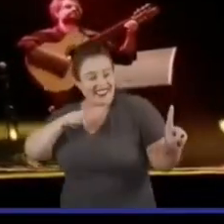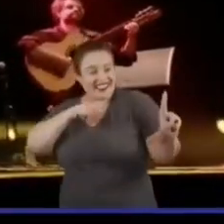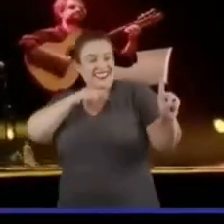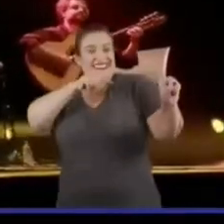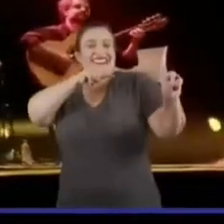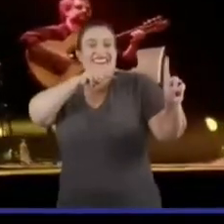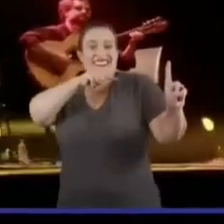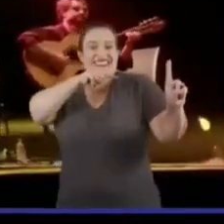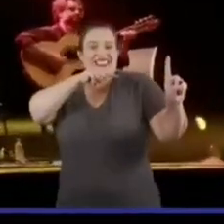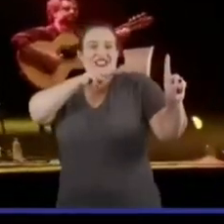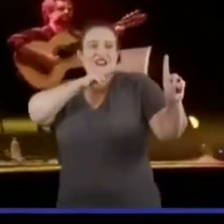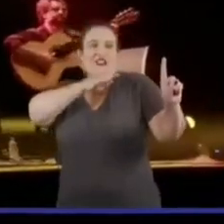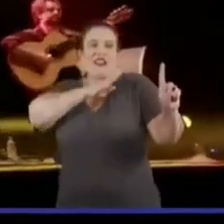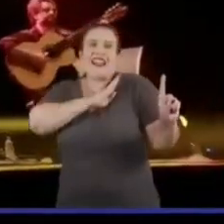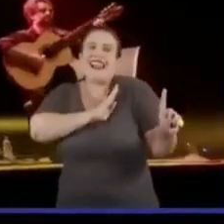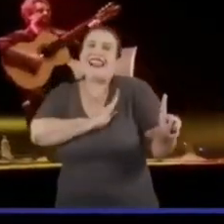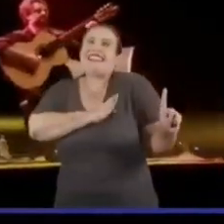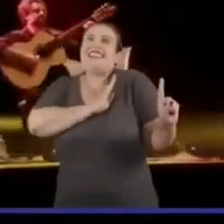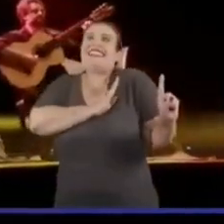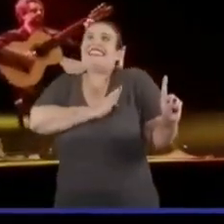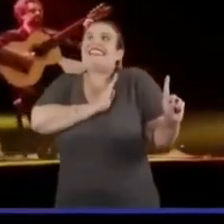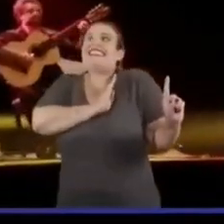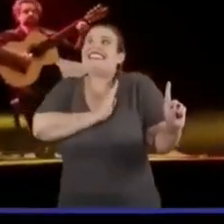feliz quando te vê.